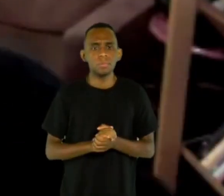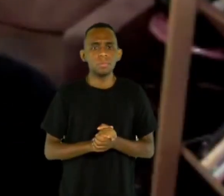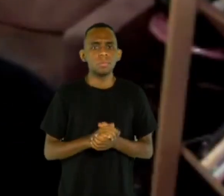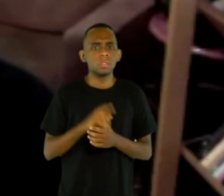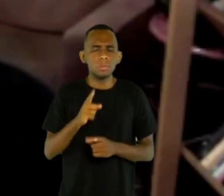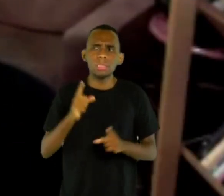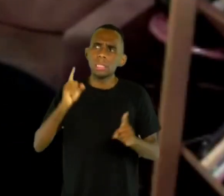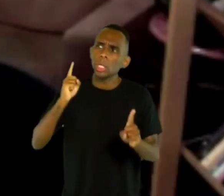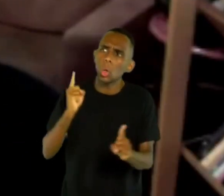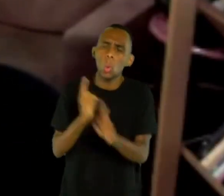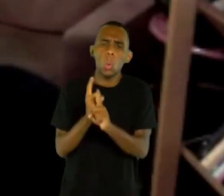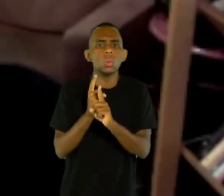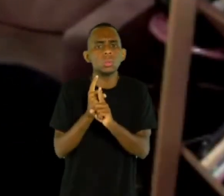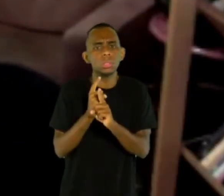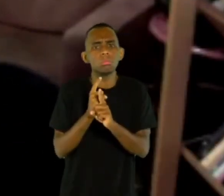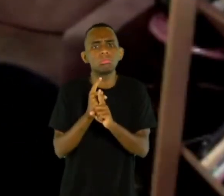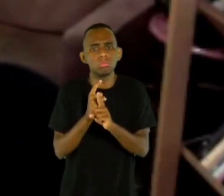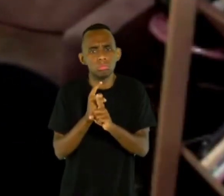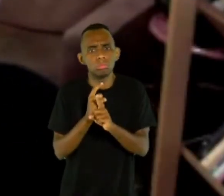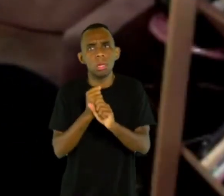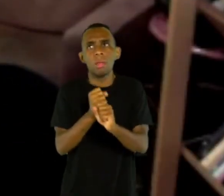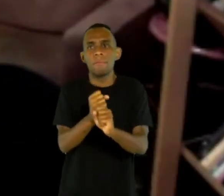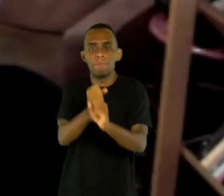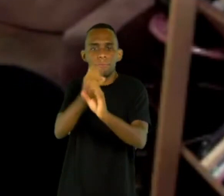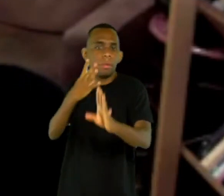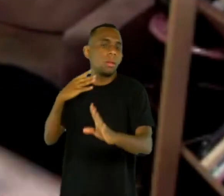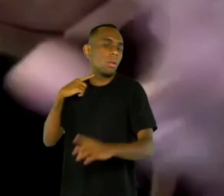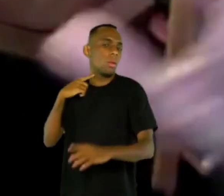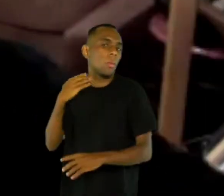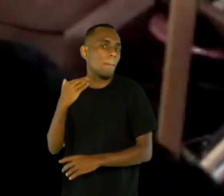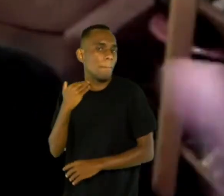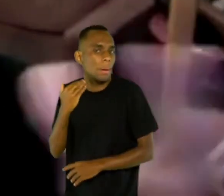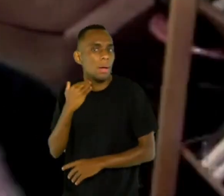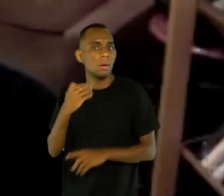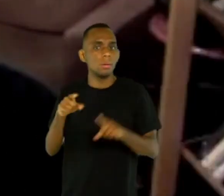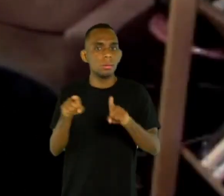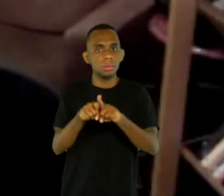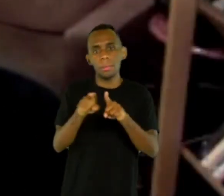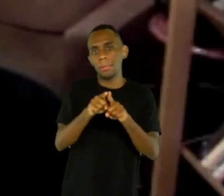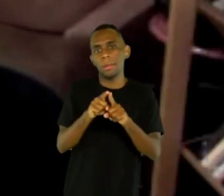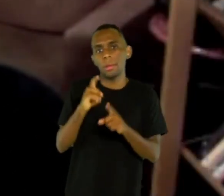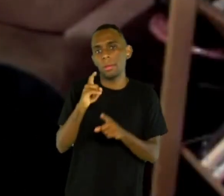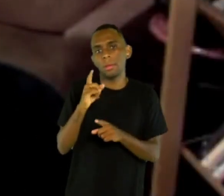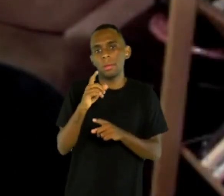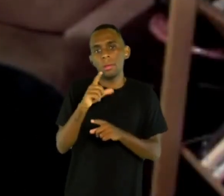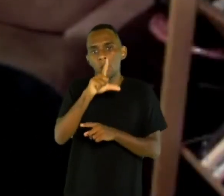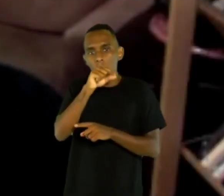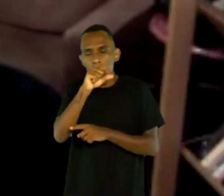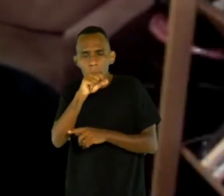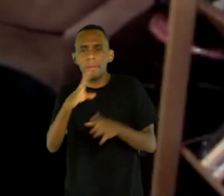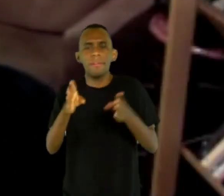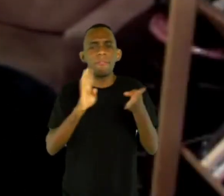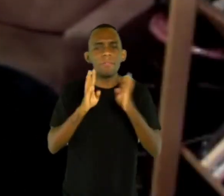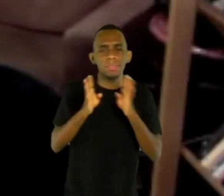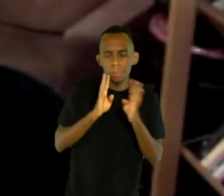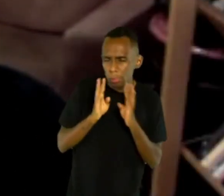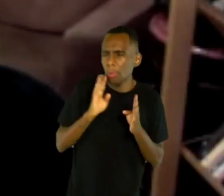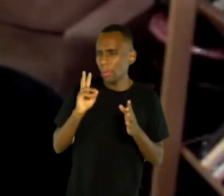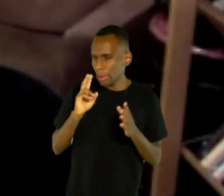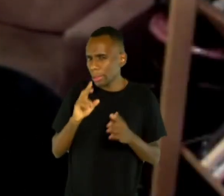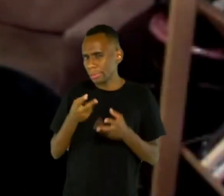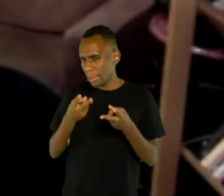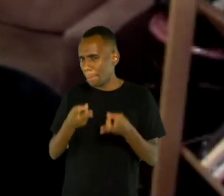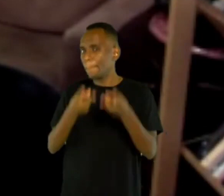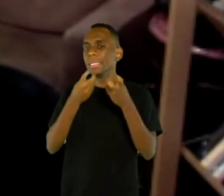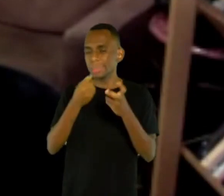fila do banco e você encontra isso no Twitter, no Facebook. E